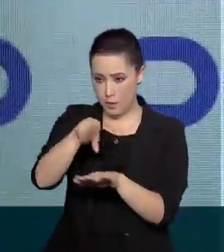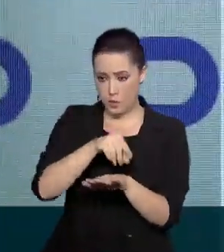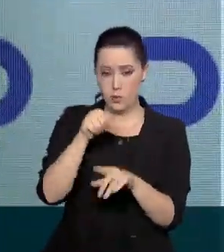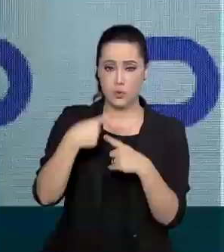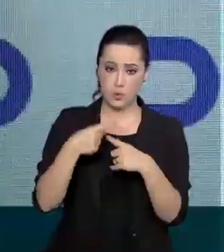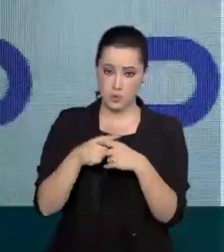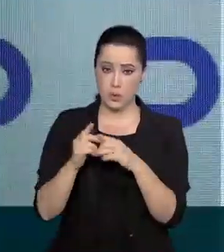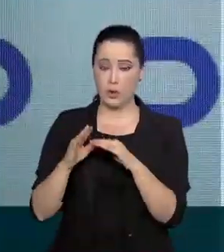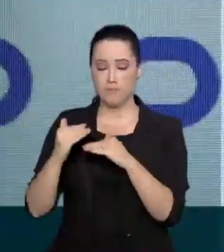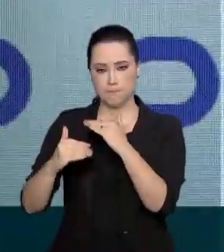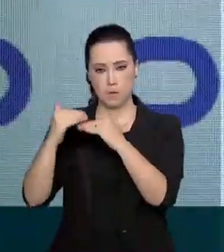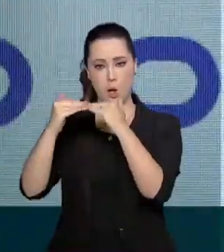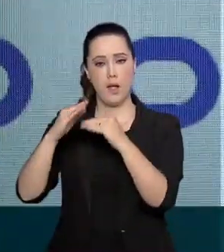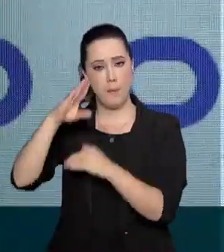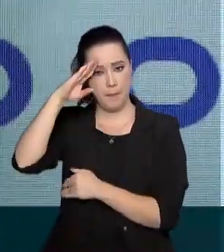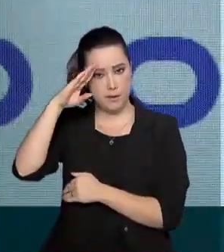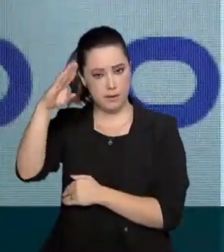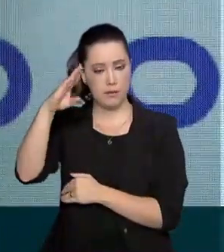de capitão.